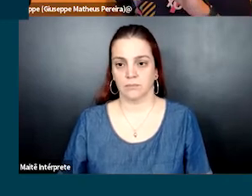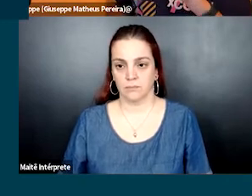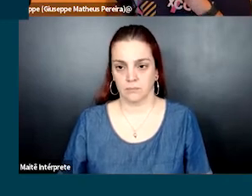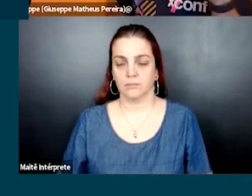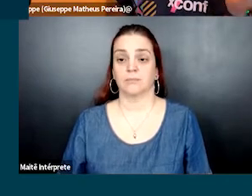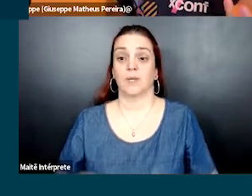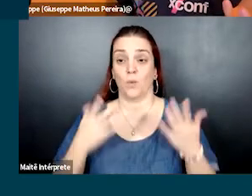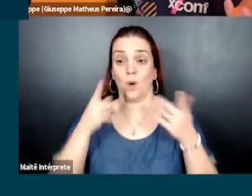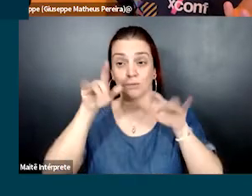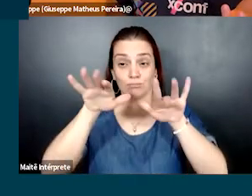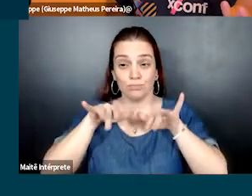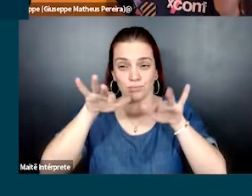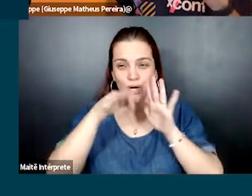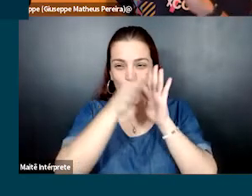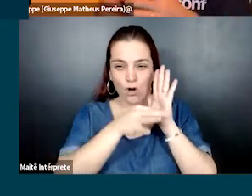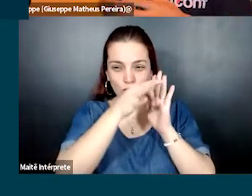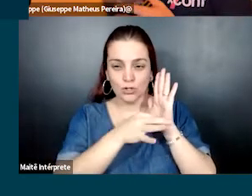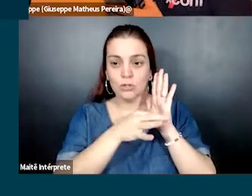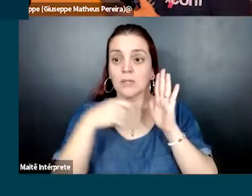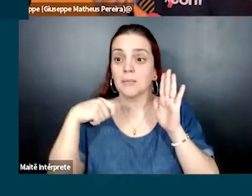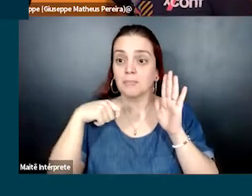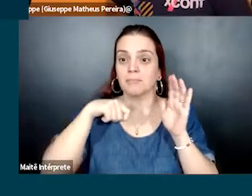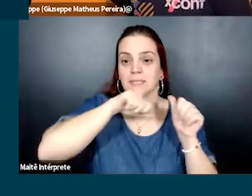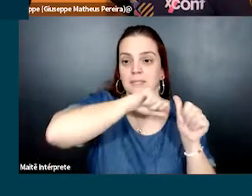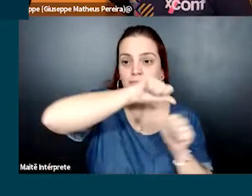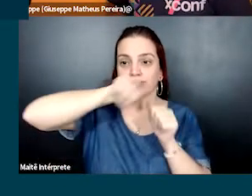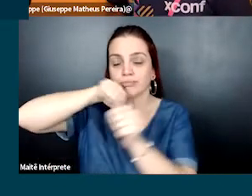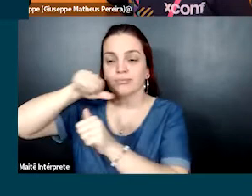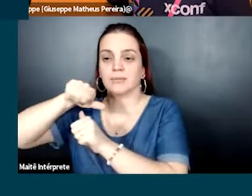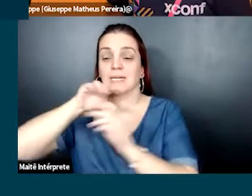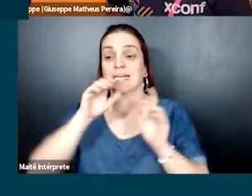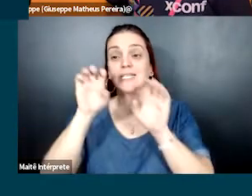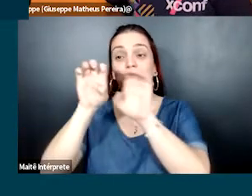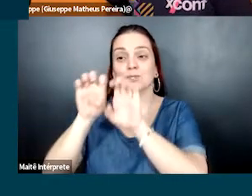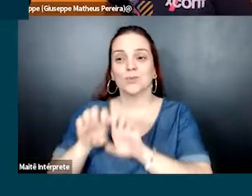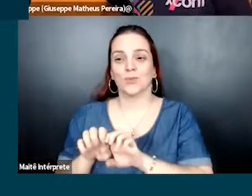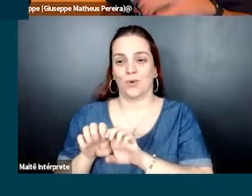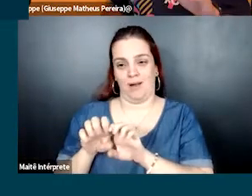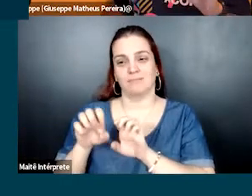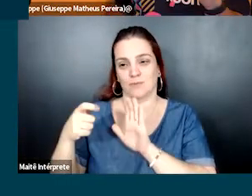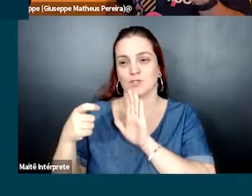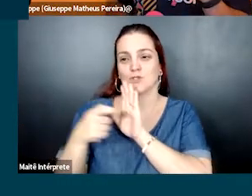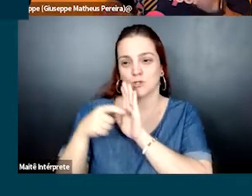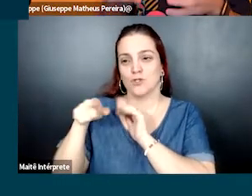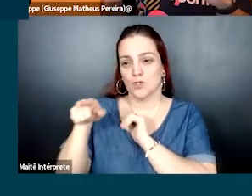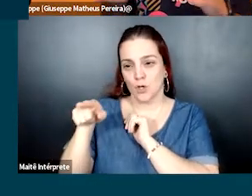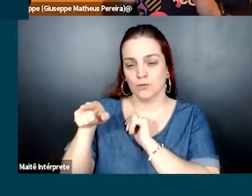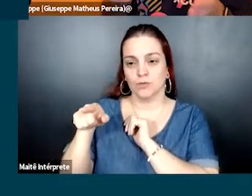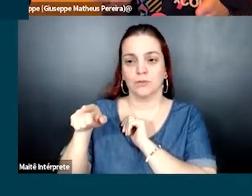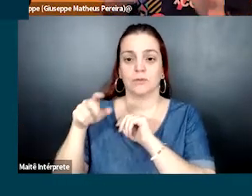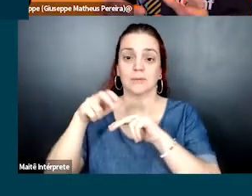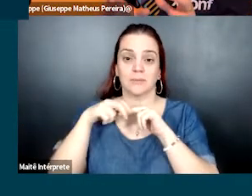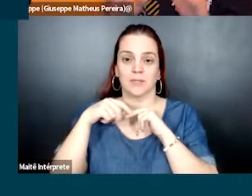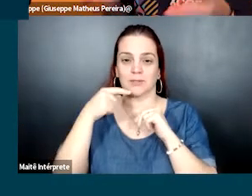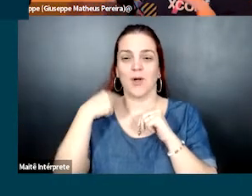no momento que você codifica ela, você tem que mexer na estrutura do software. E eu trouxe aqui